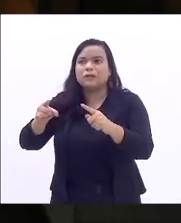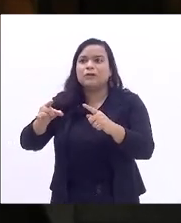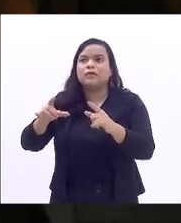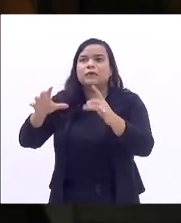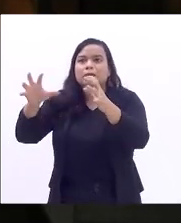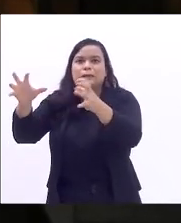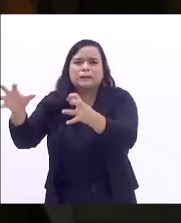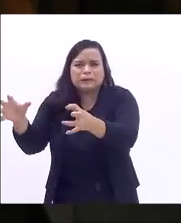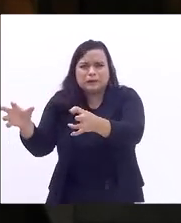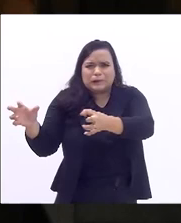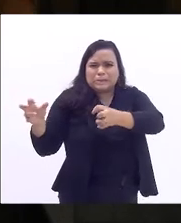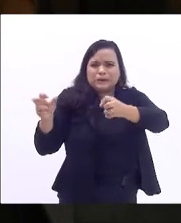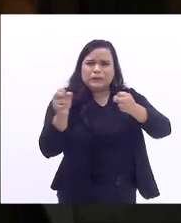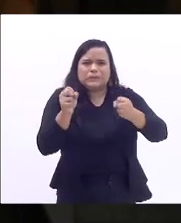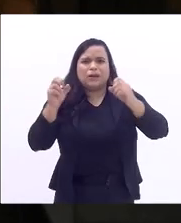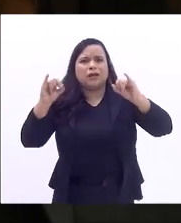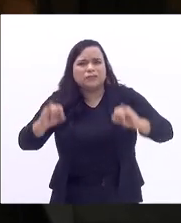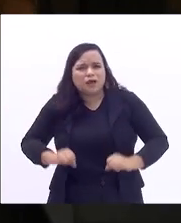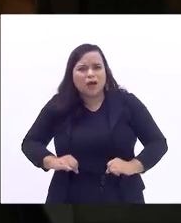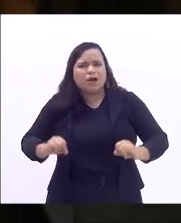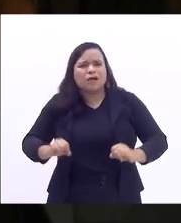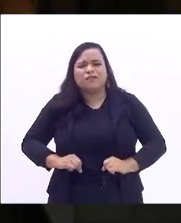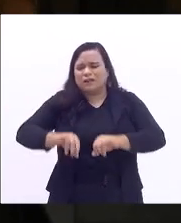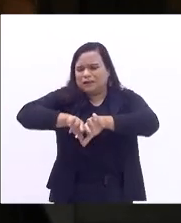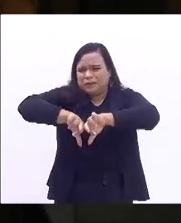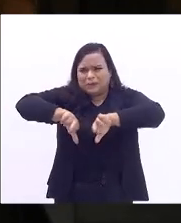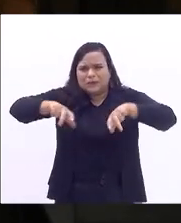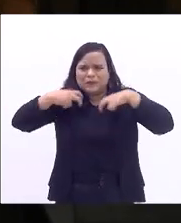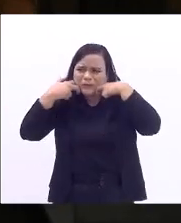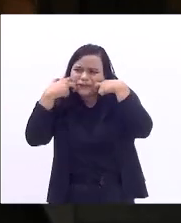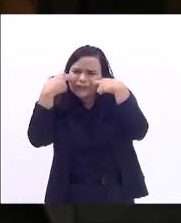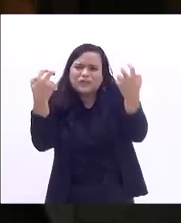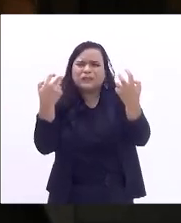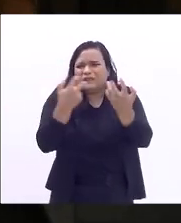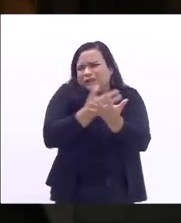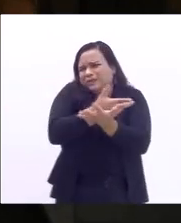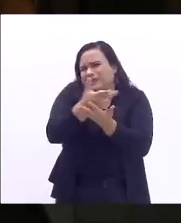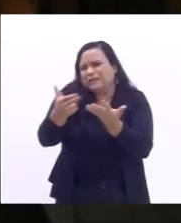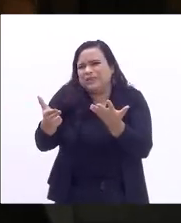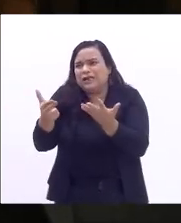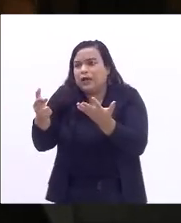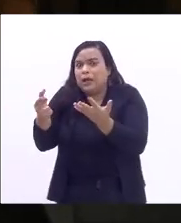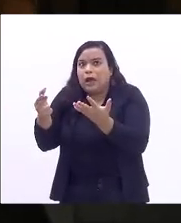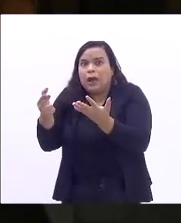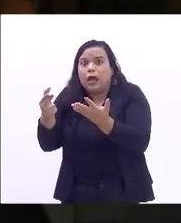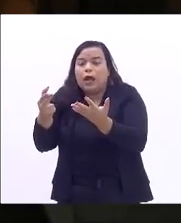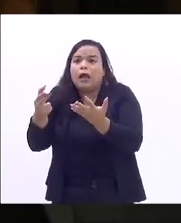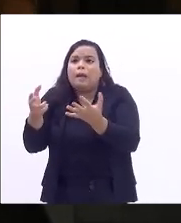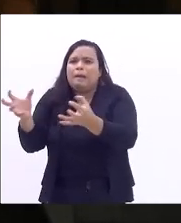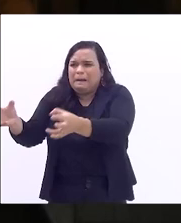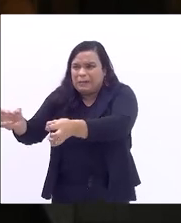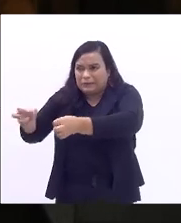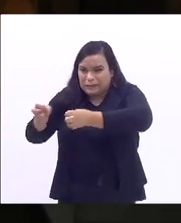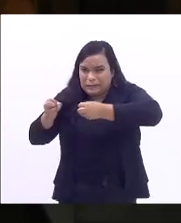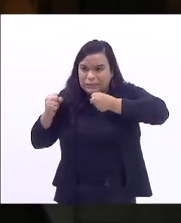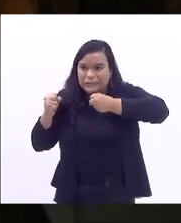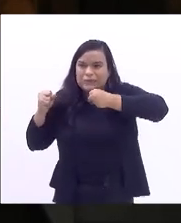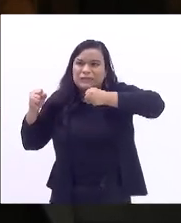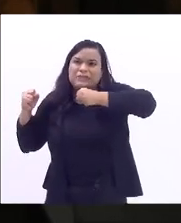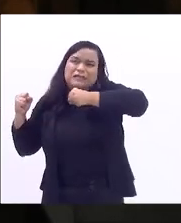fazer o cidadão passar por todos os constrangimentos constrangimentos coloca ali nos no